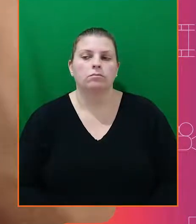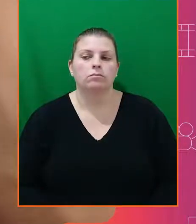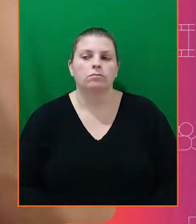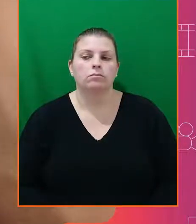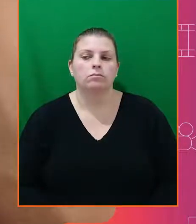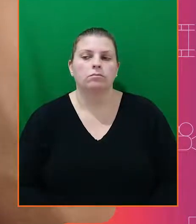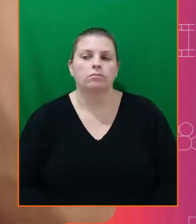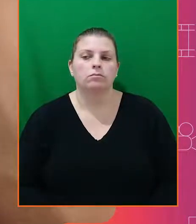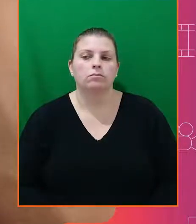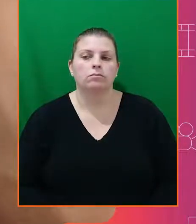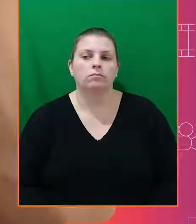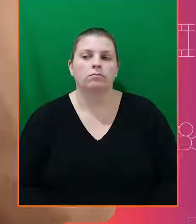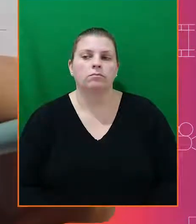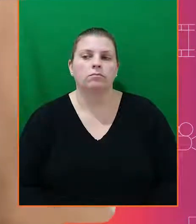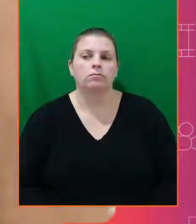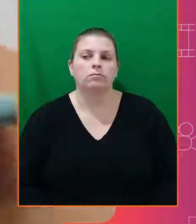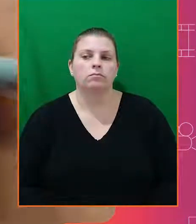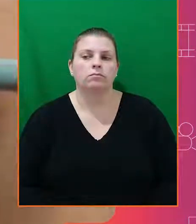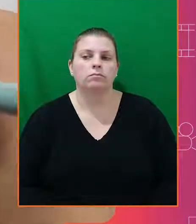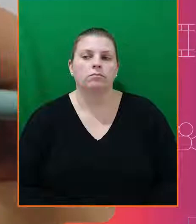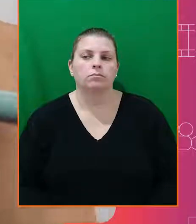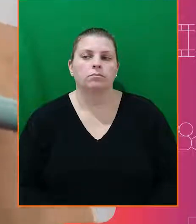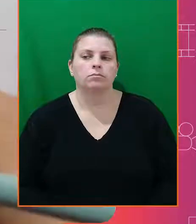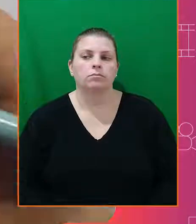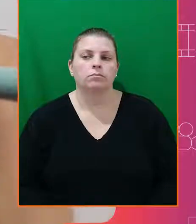as marcações.